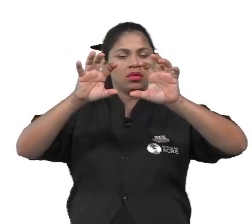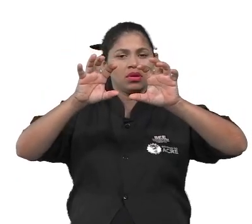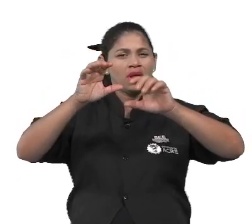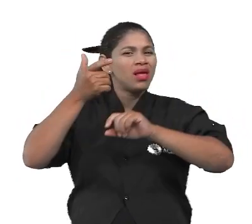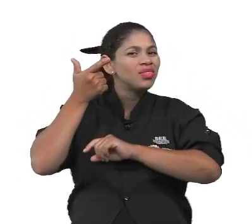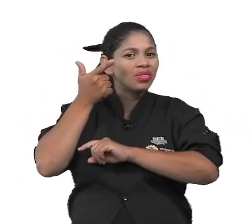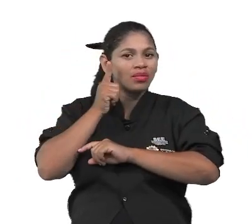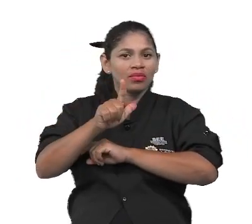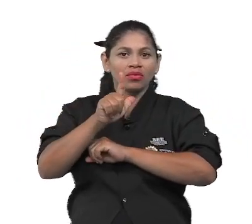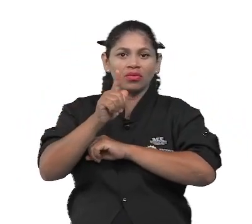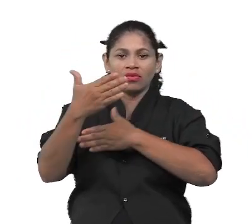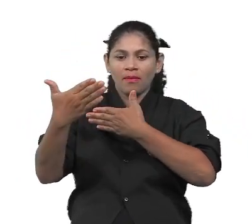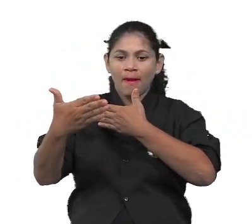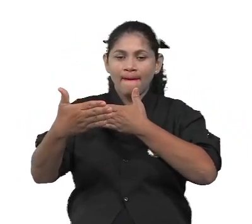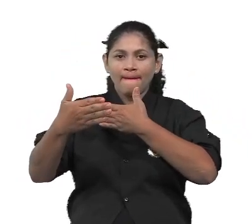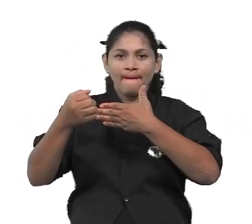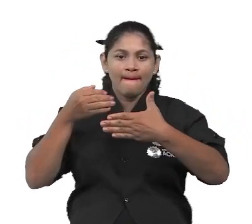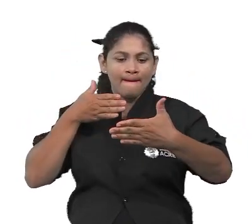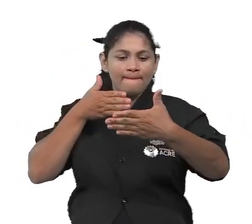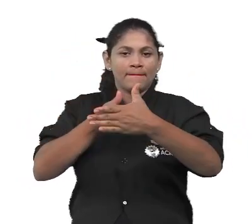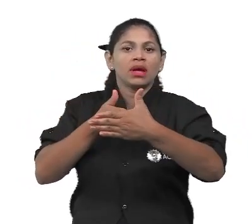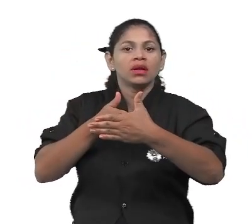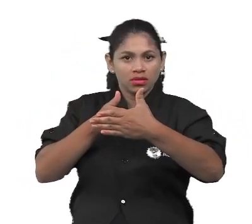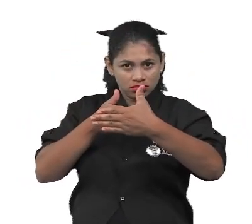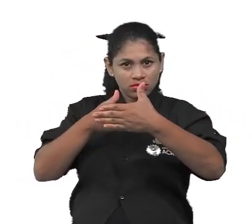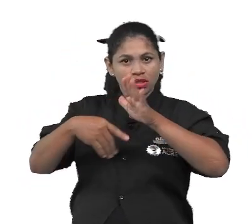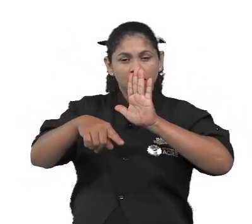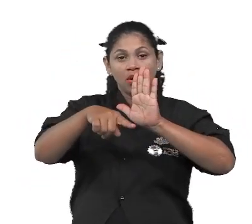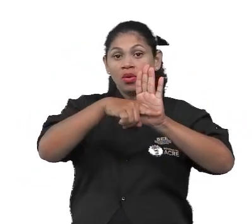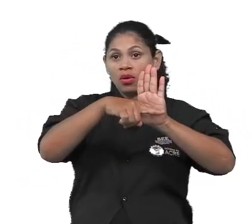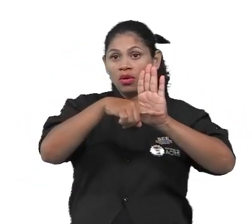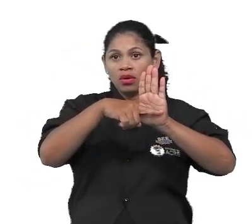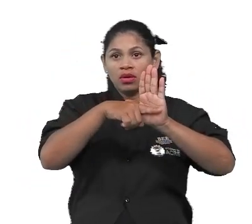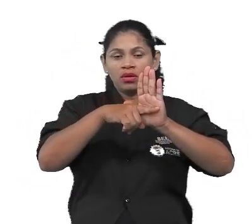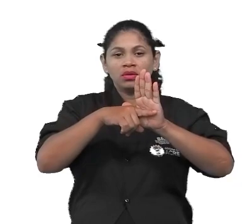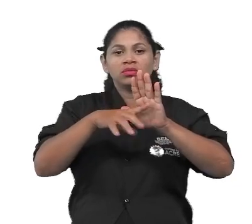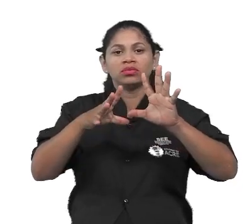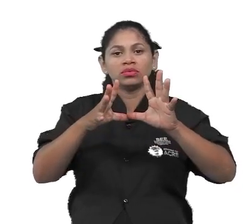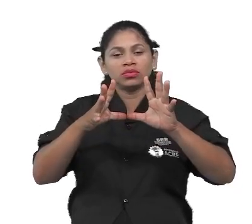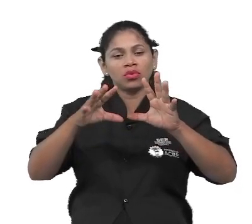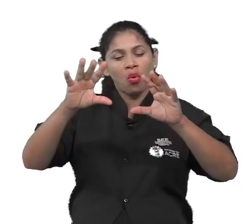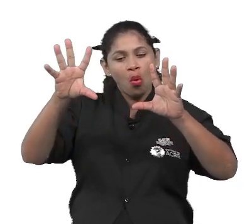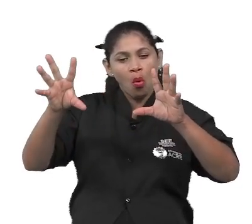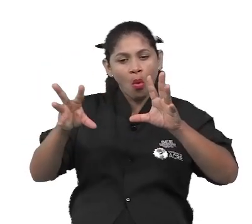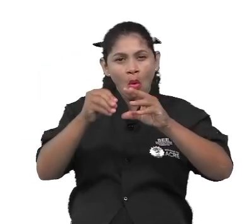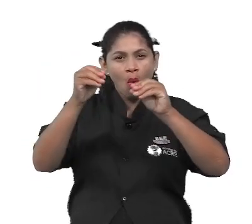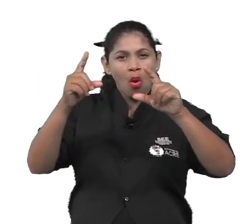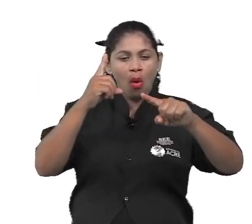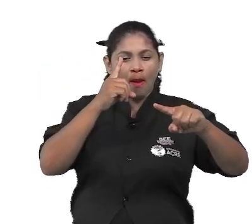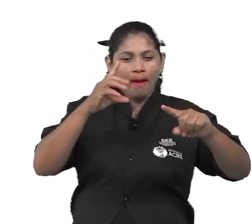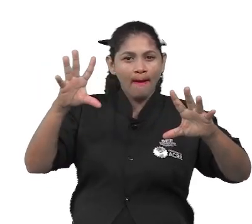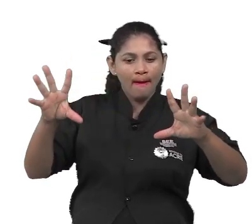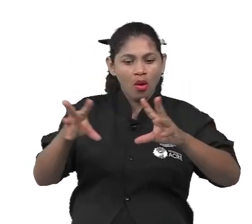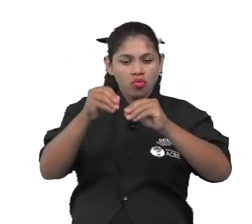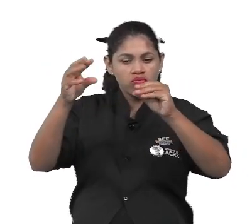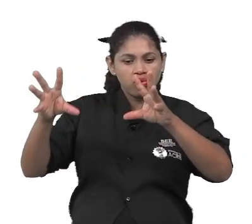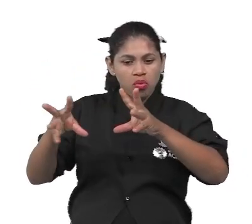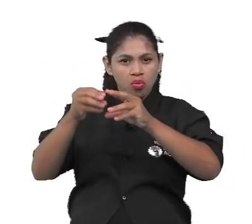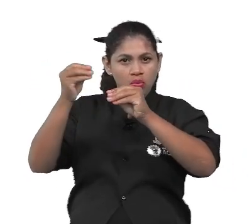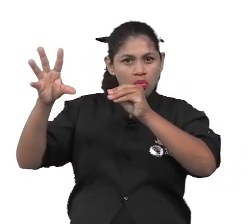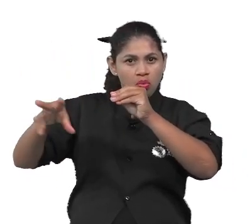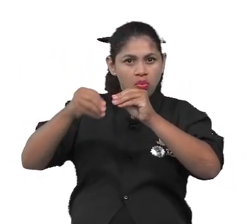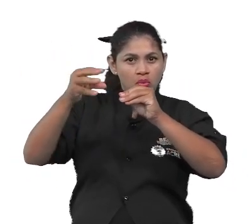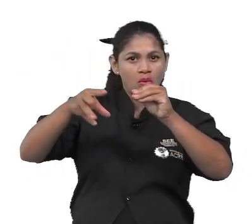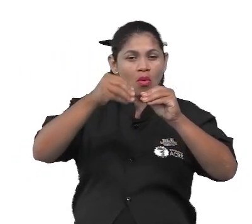isolar o quê? As cargas negativas, né? Então, ela vai acumulando uma quantidade bem grande de cargas